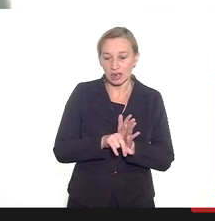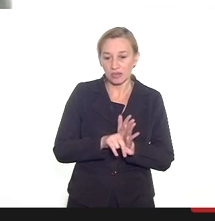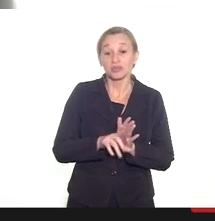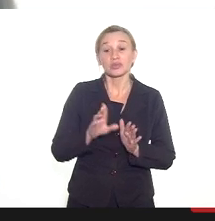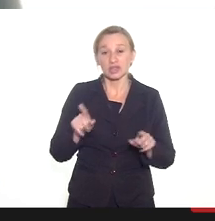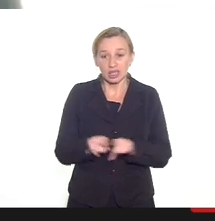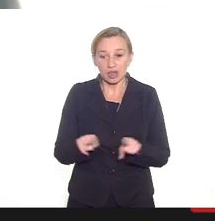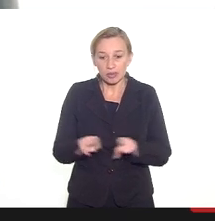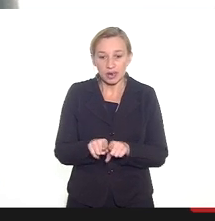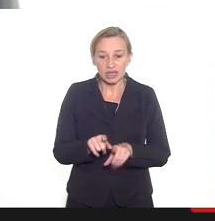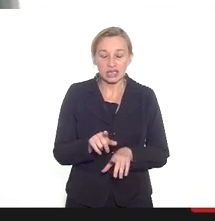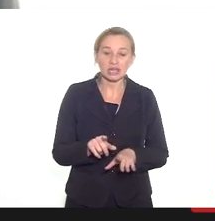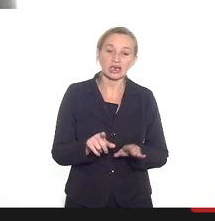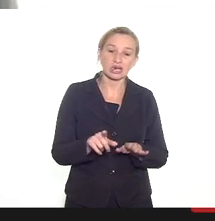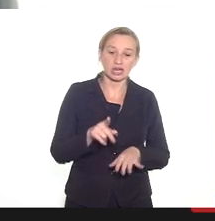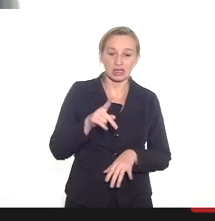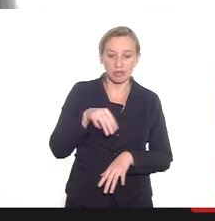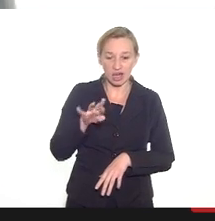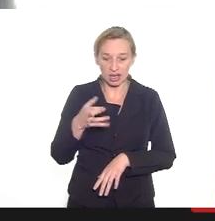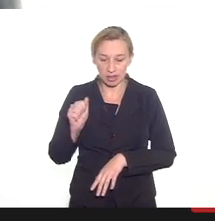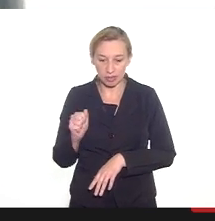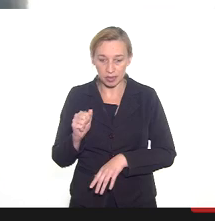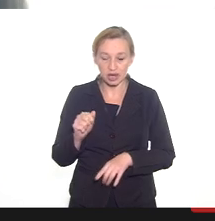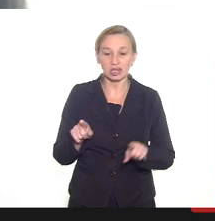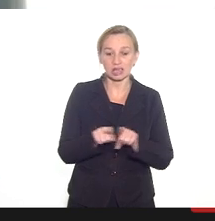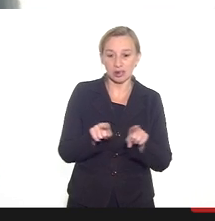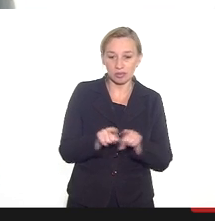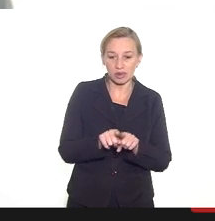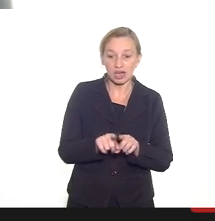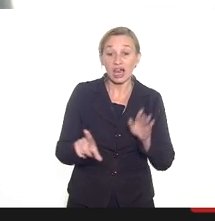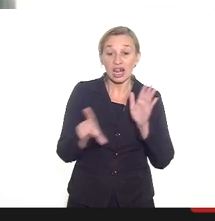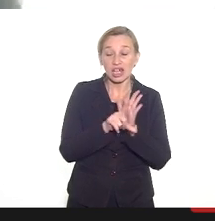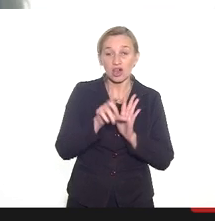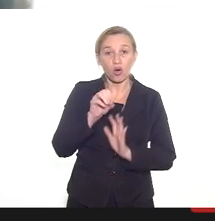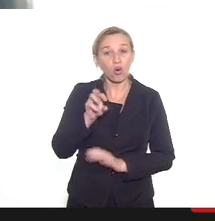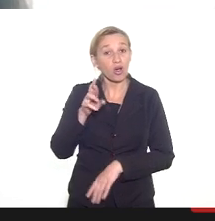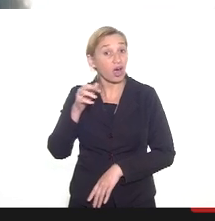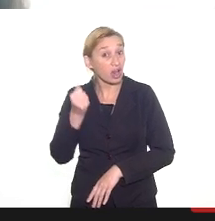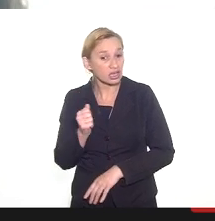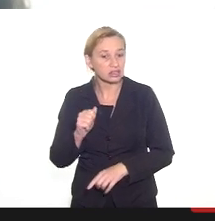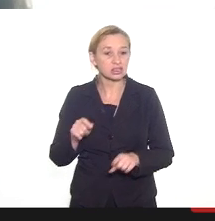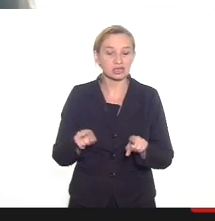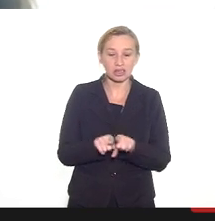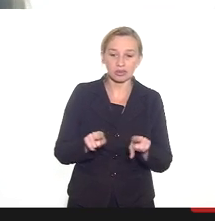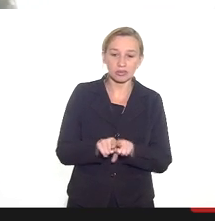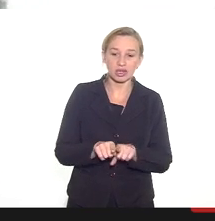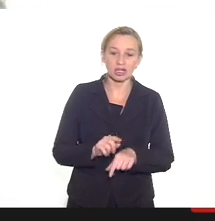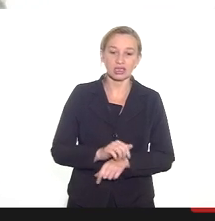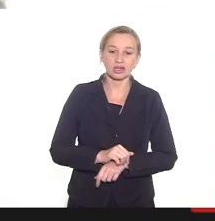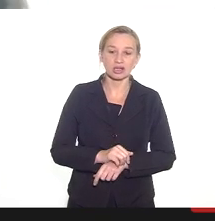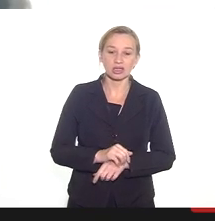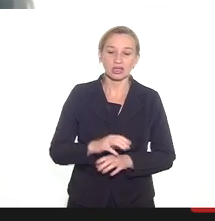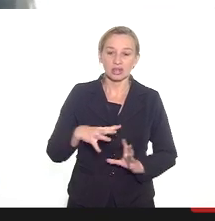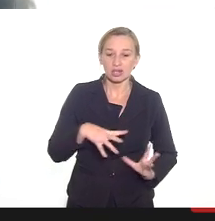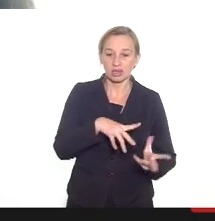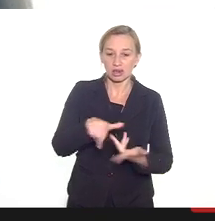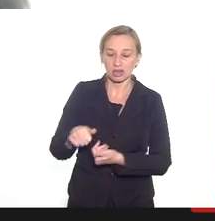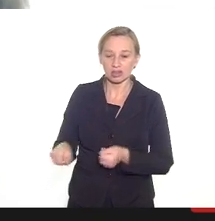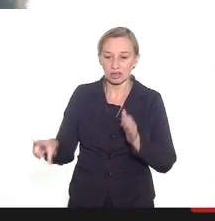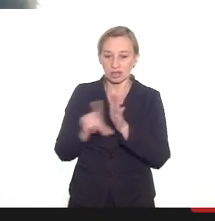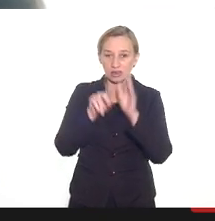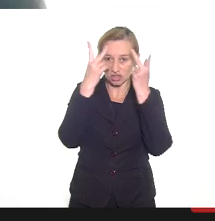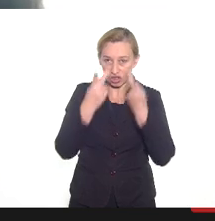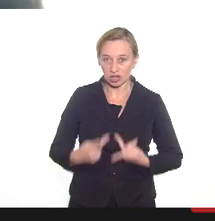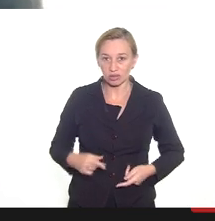respaldada pela Lei Complementar 80 da Defensoria Pública, nossa lei orgânica, e pelos tratados e convenções internacionais de direitos